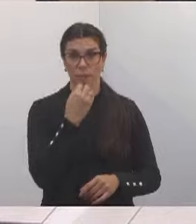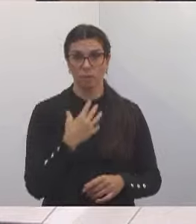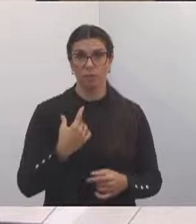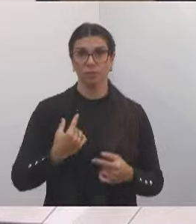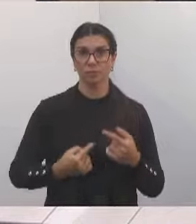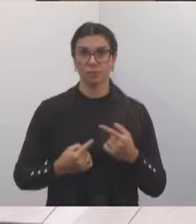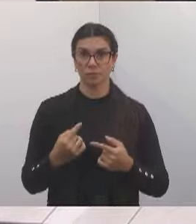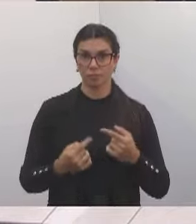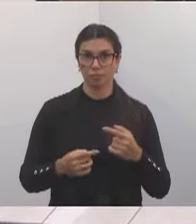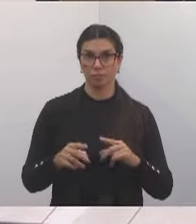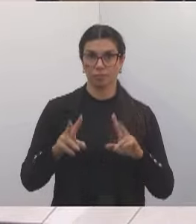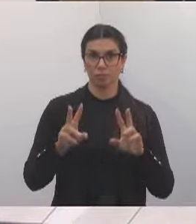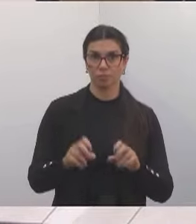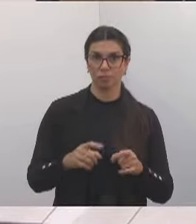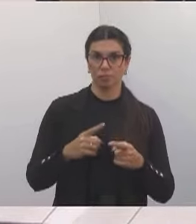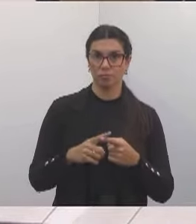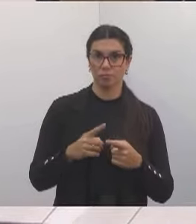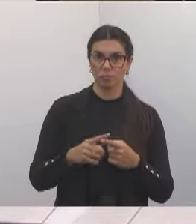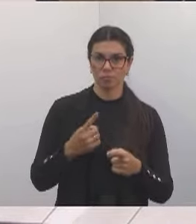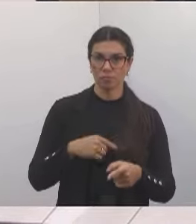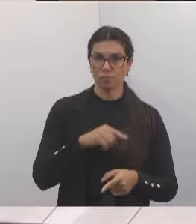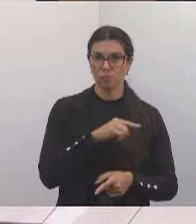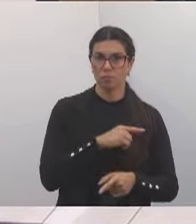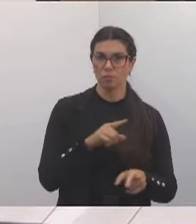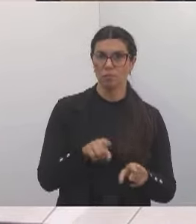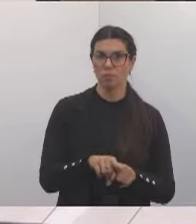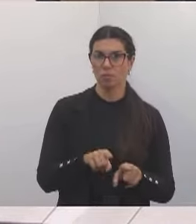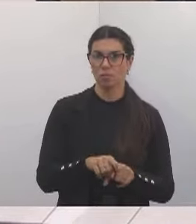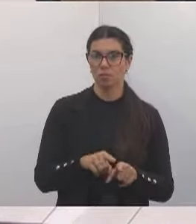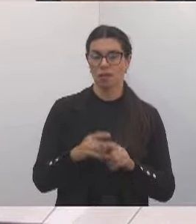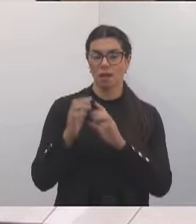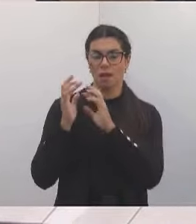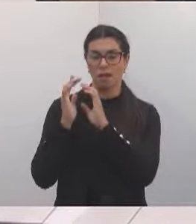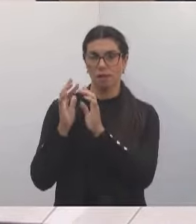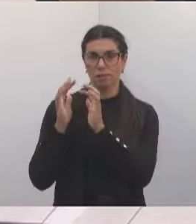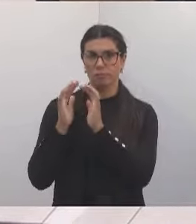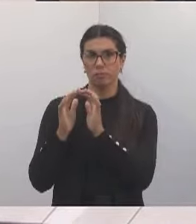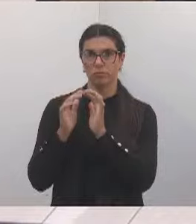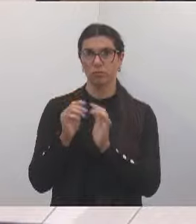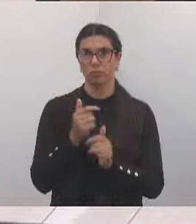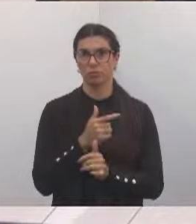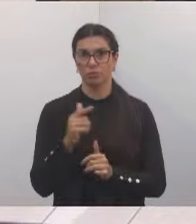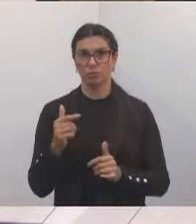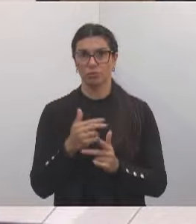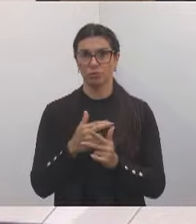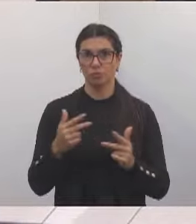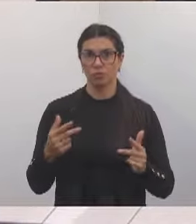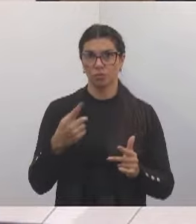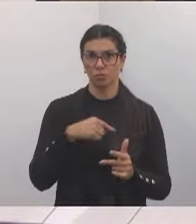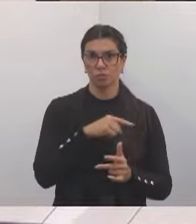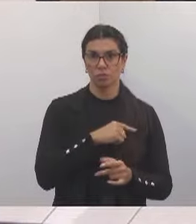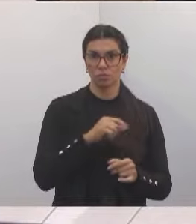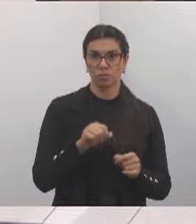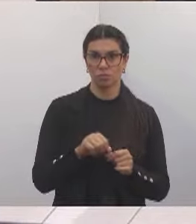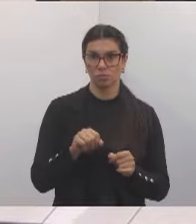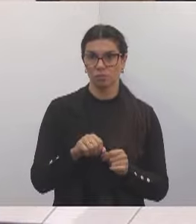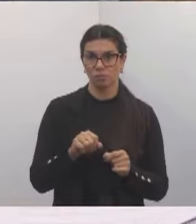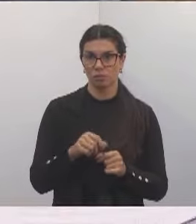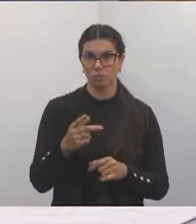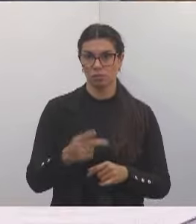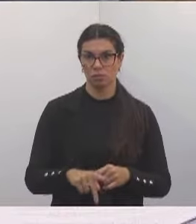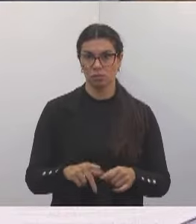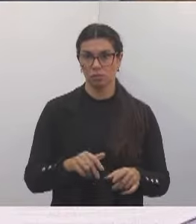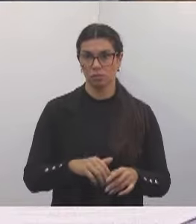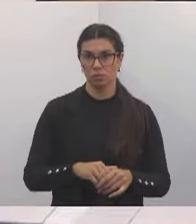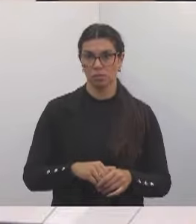tema, porque a gente vai também refletindo sobre outras questões. O que nós estamos fazendo aqui, não posso... Você já